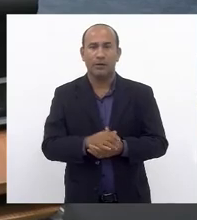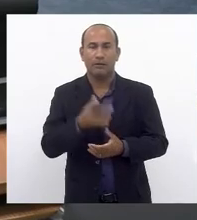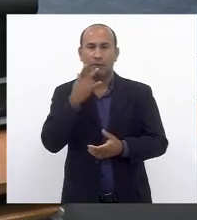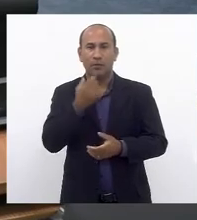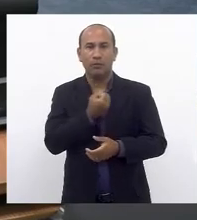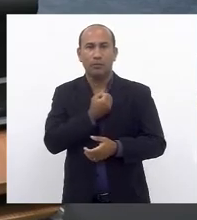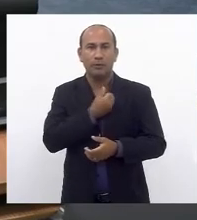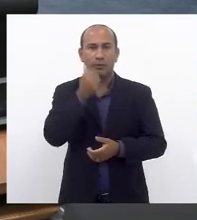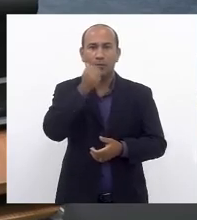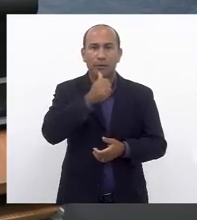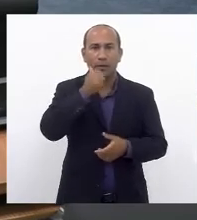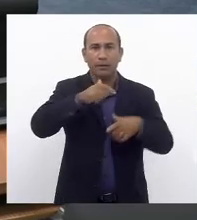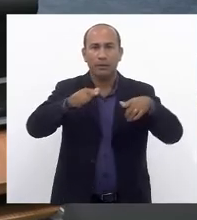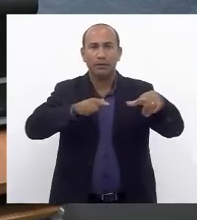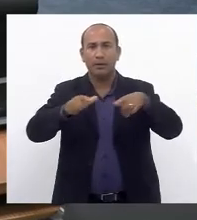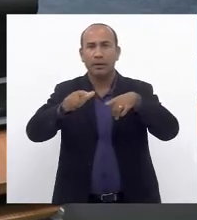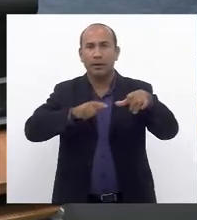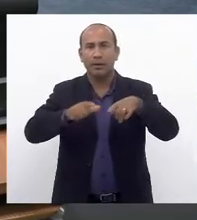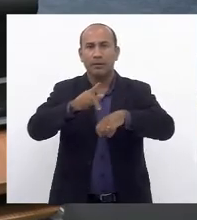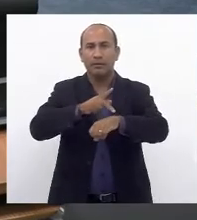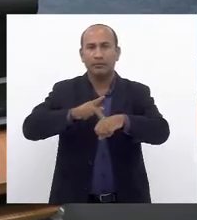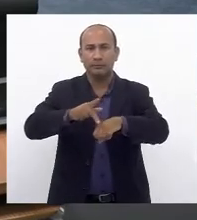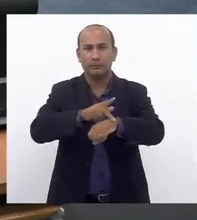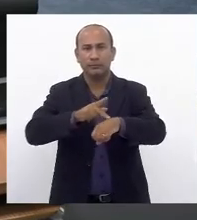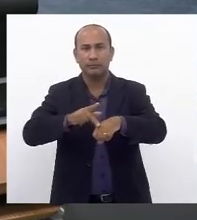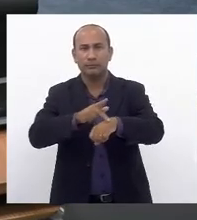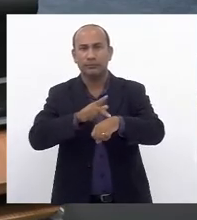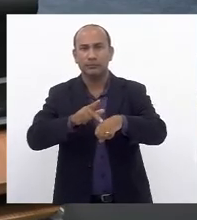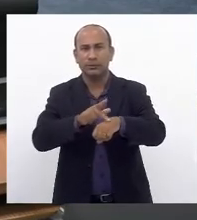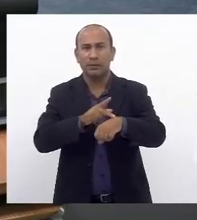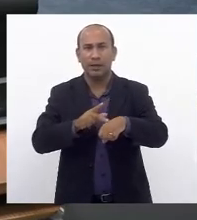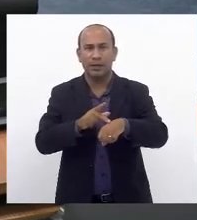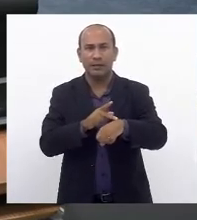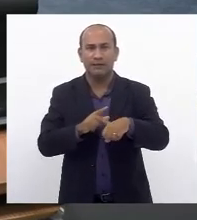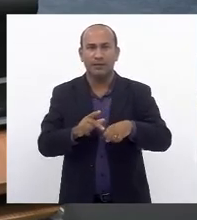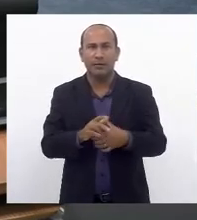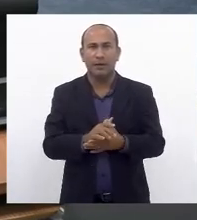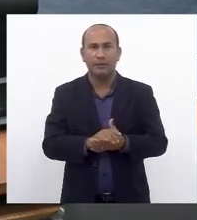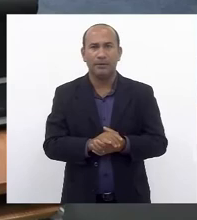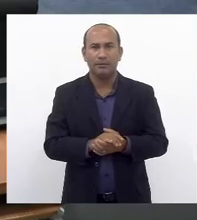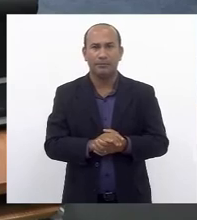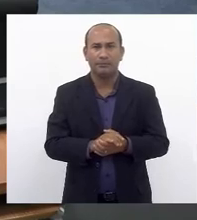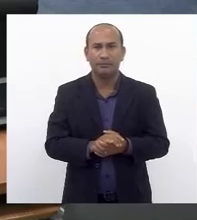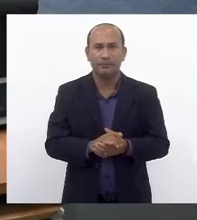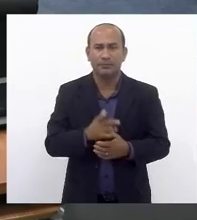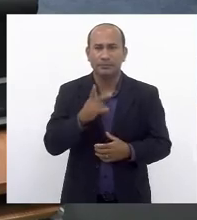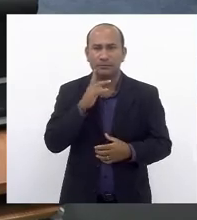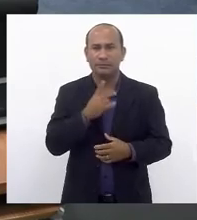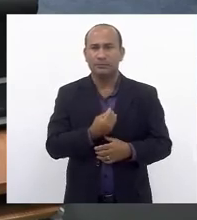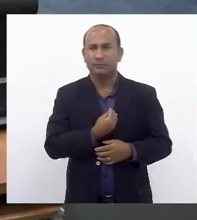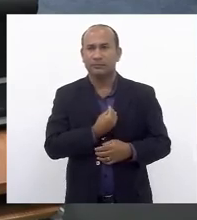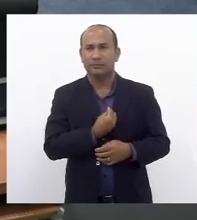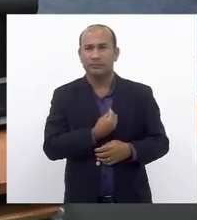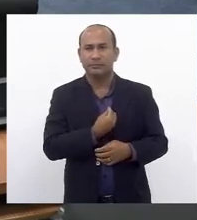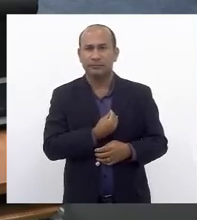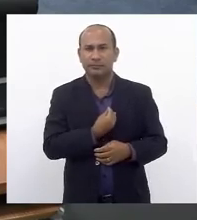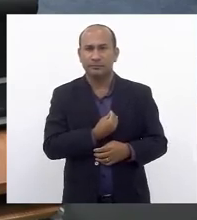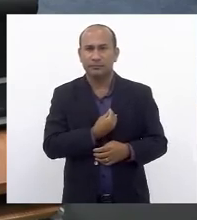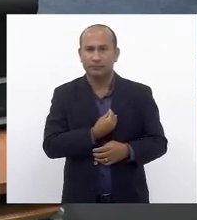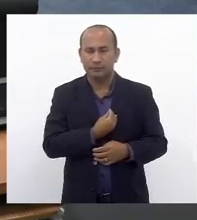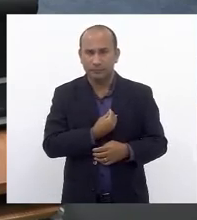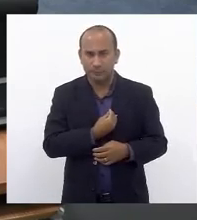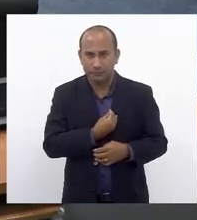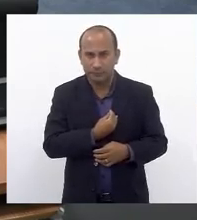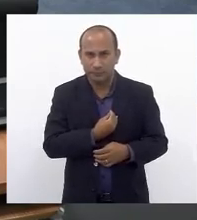no país, esses mesmos dados mostram a grande disparidade existente entre a participação